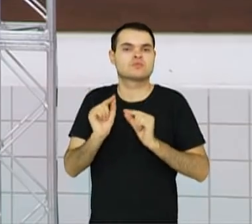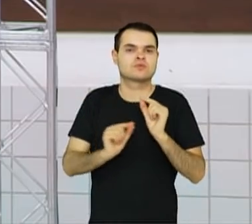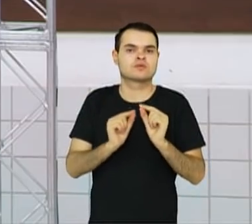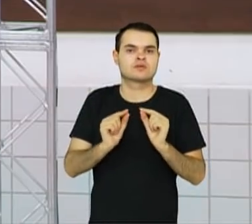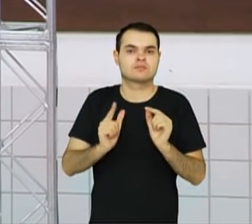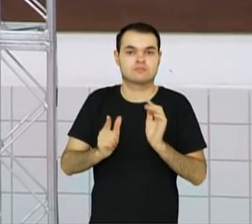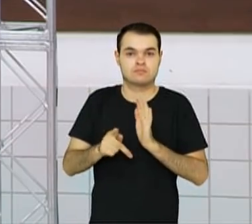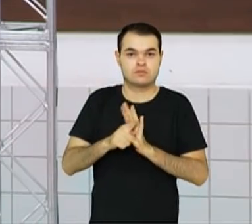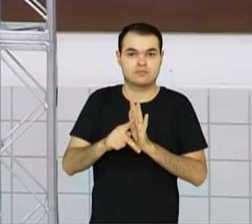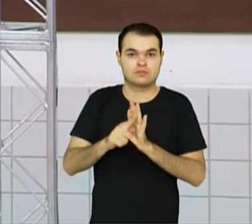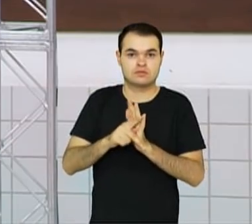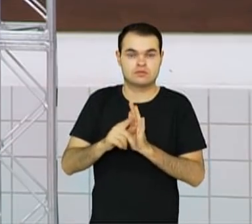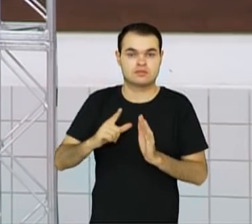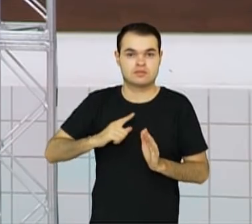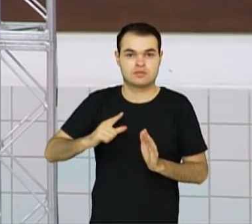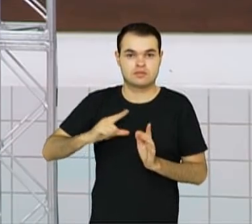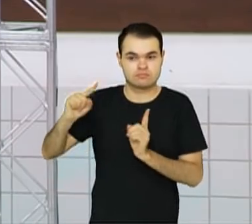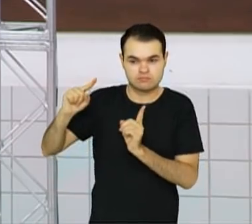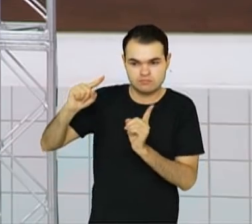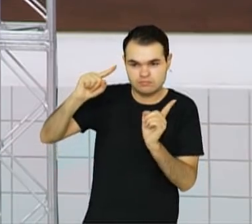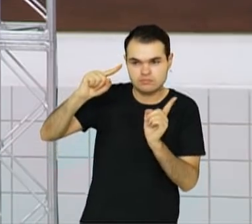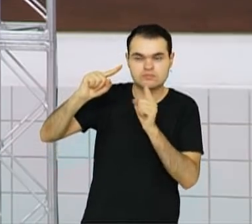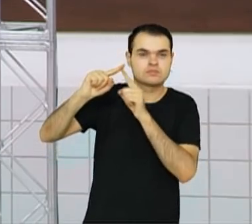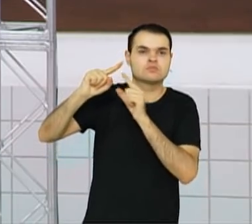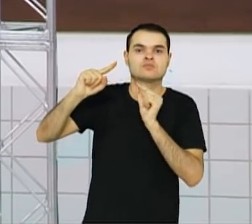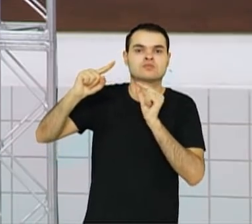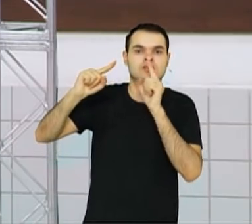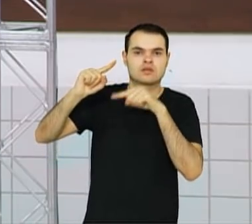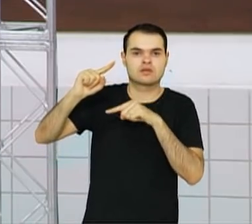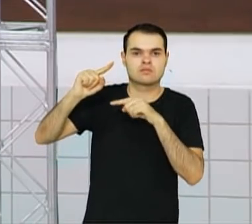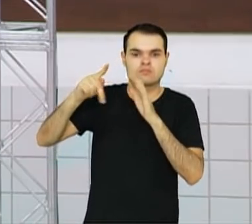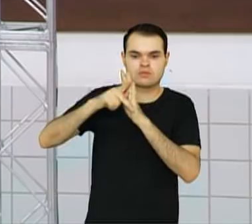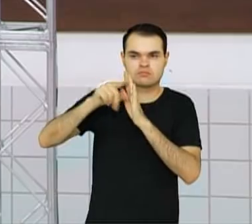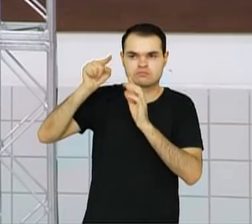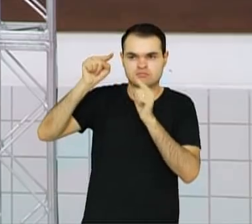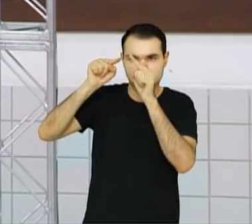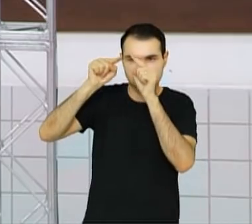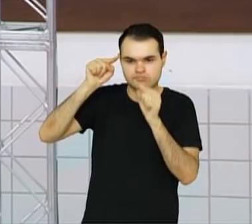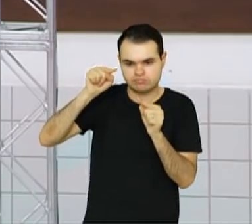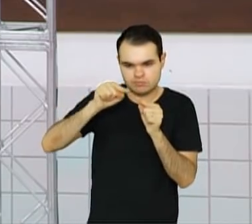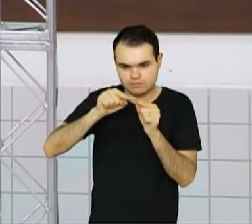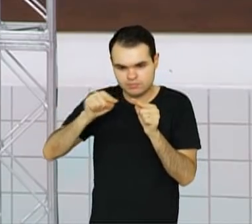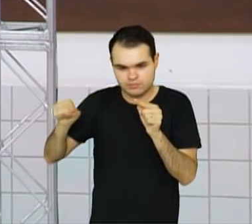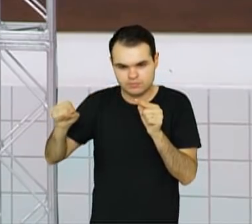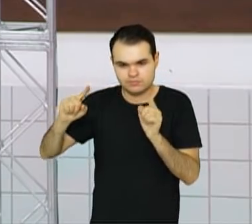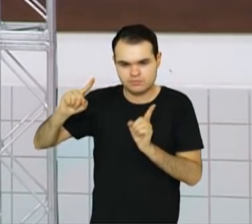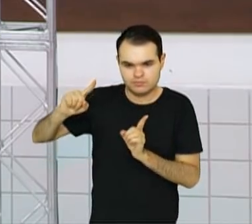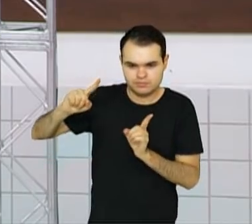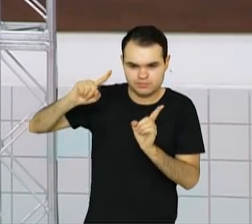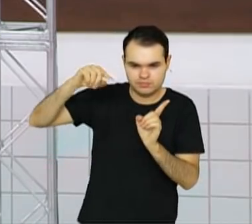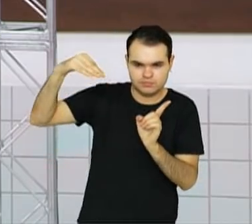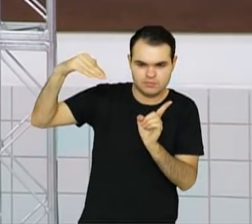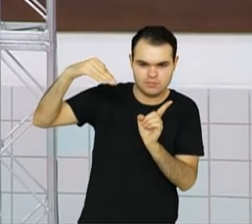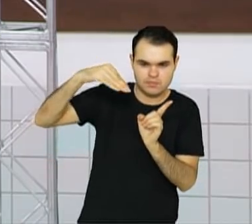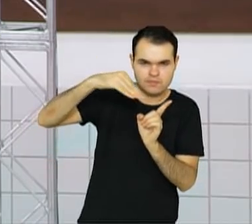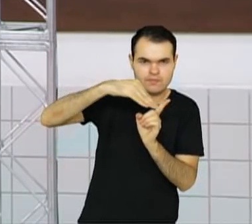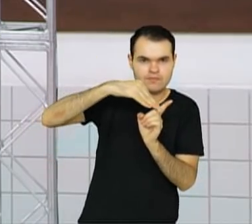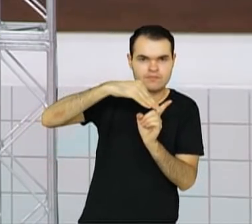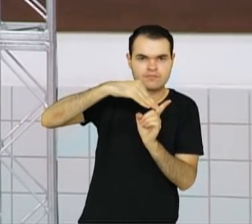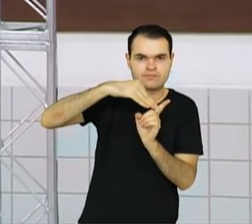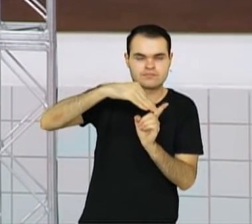que as diagonais do losango, elas se dividem no ponto médio de ambas, ou seja, elas se cruzam se dividindo ao